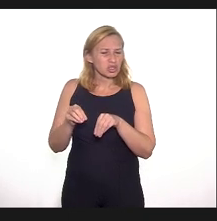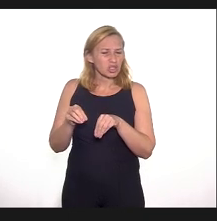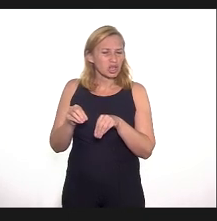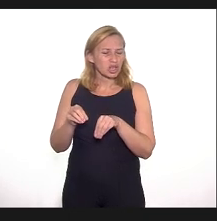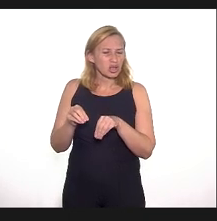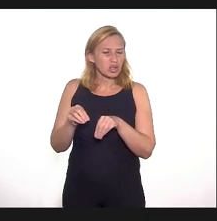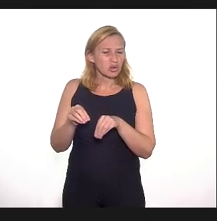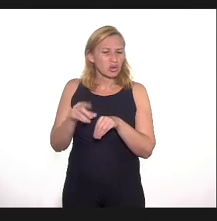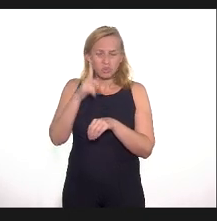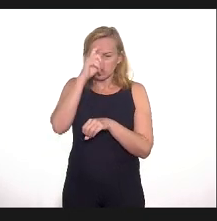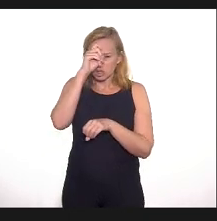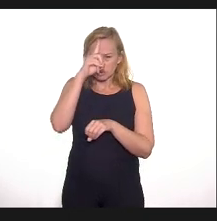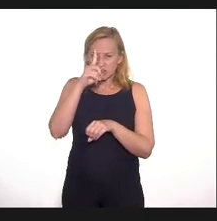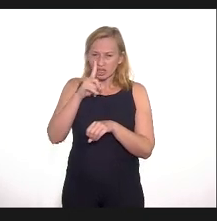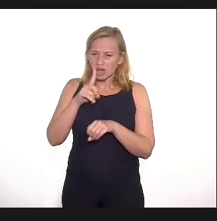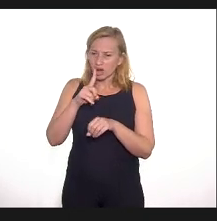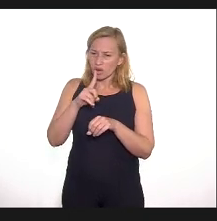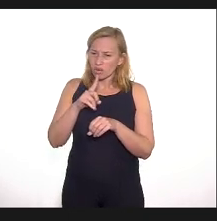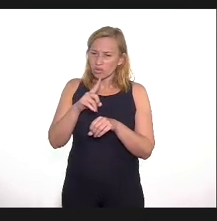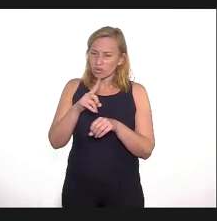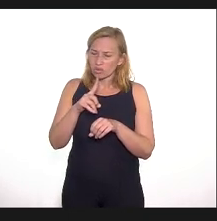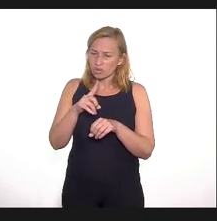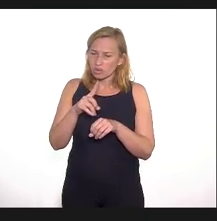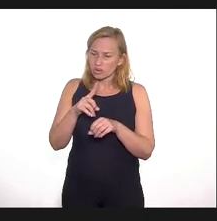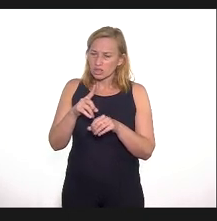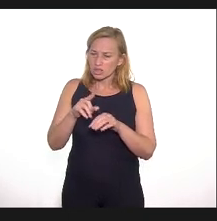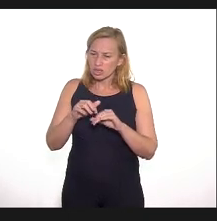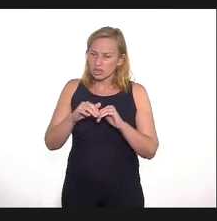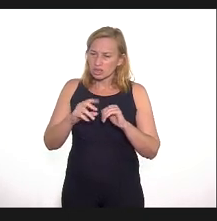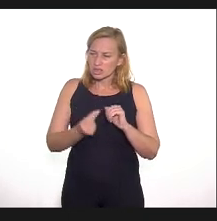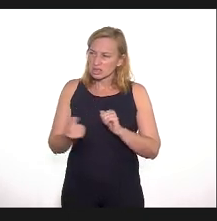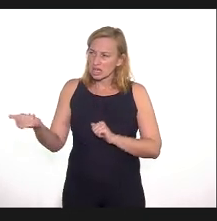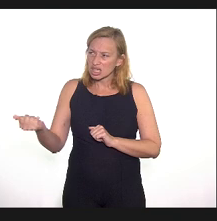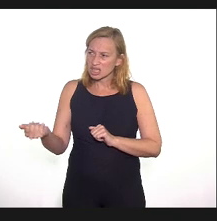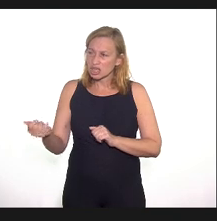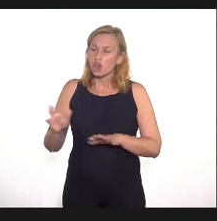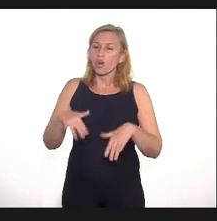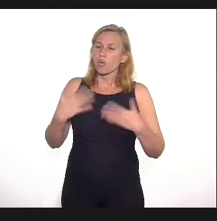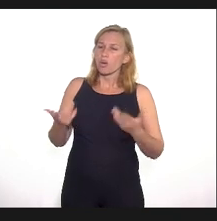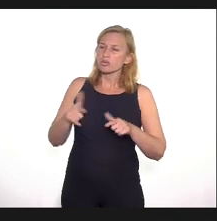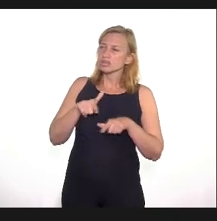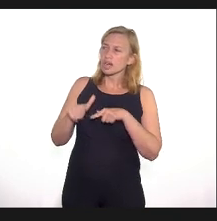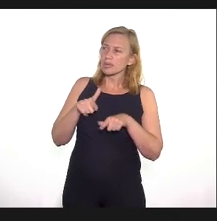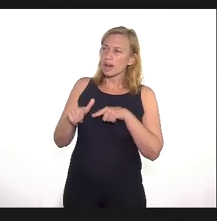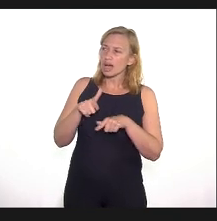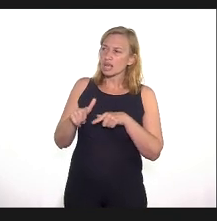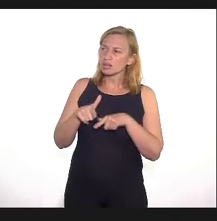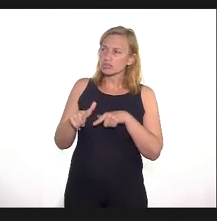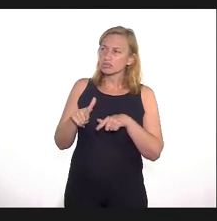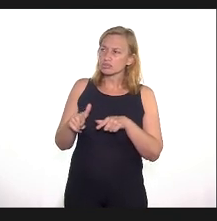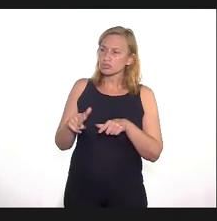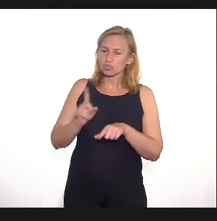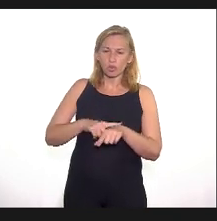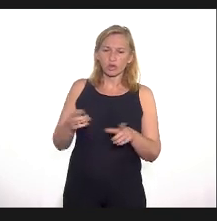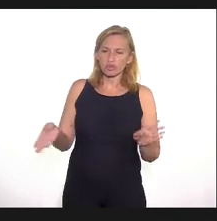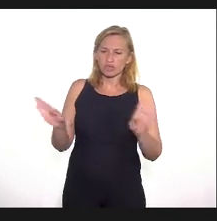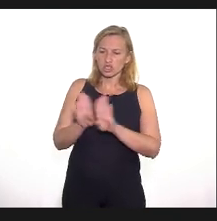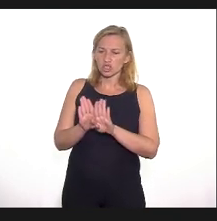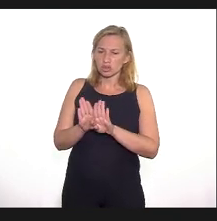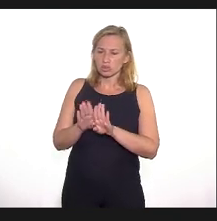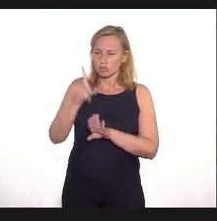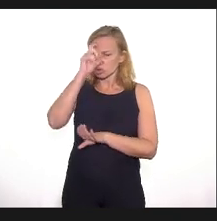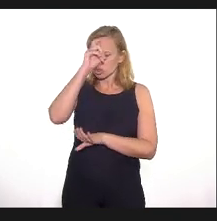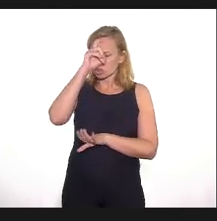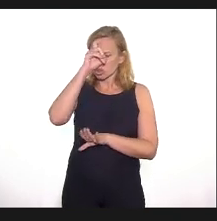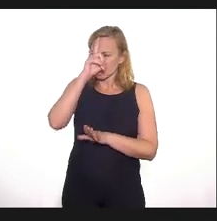serão fechados ao perder esses 198 funcionários? Que não são poucos, né, deputada Marta